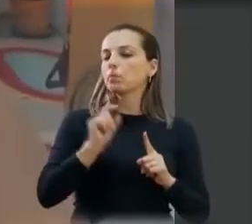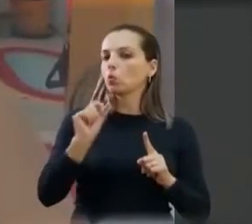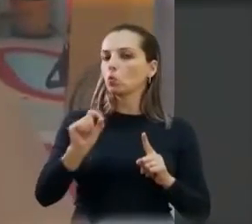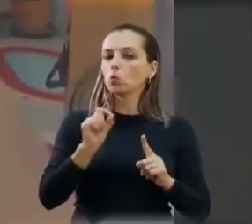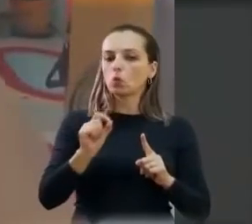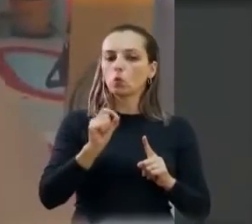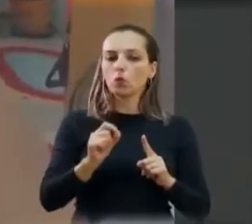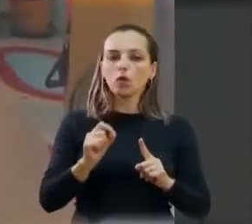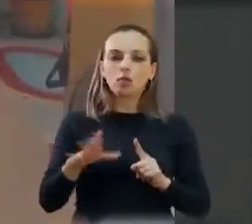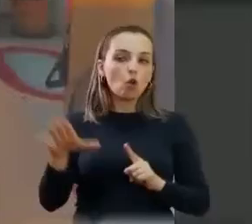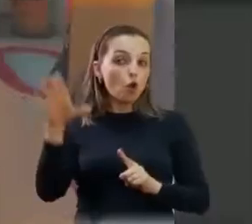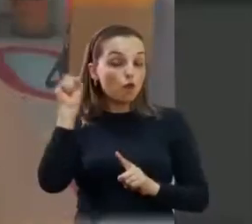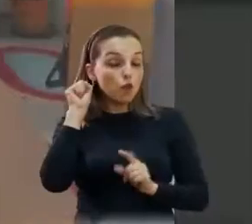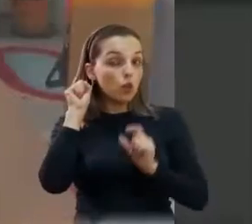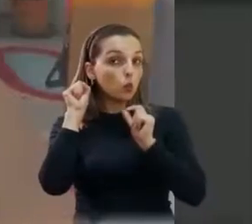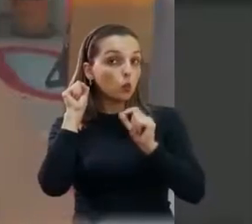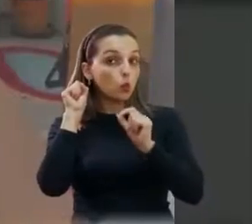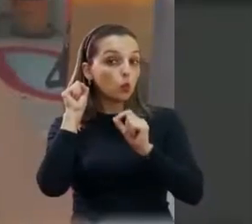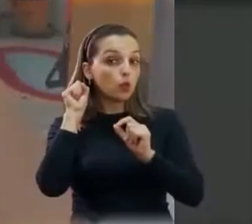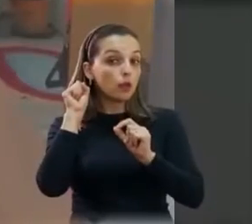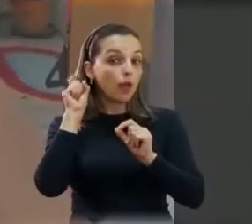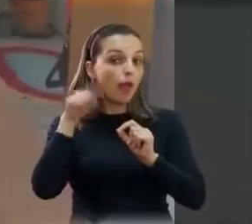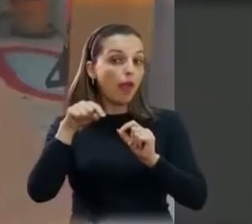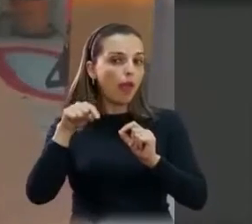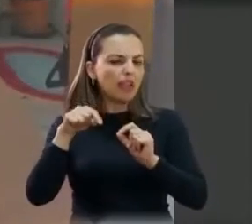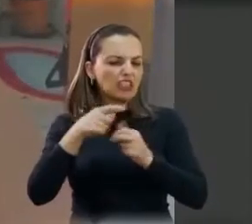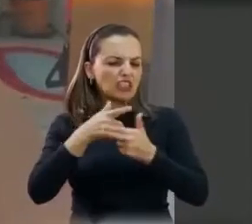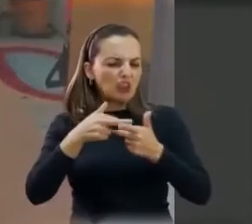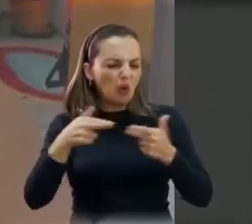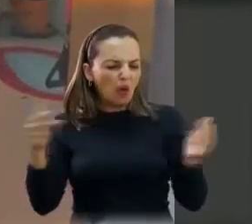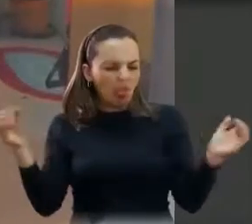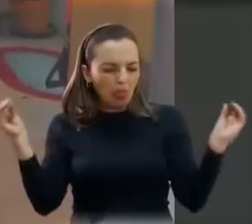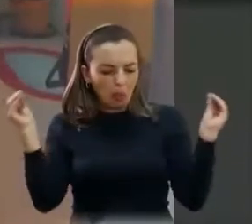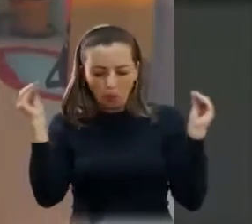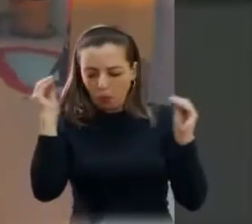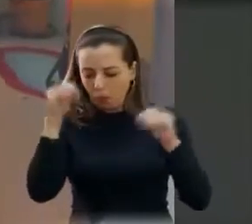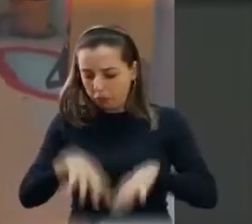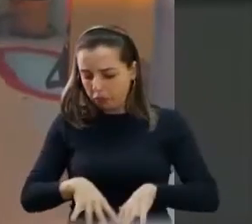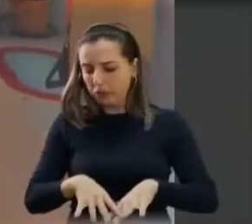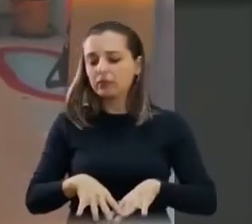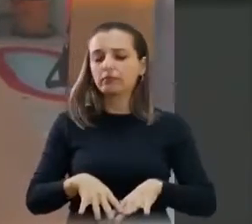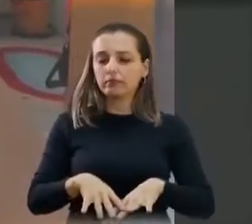é que eu ouvi em uma fala dos vereadores, além das atrocidades que eu ouvi também,